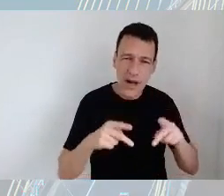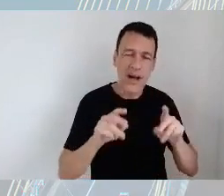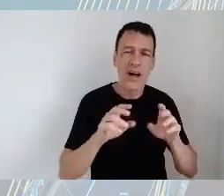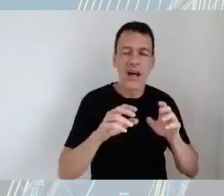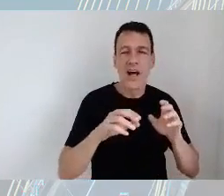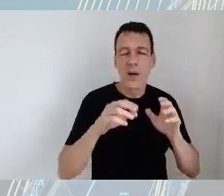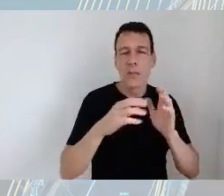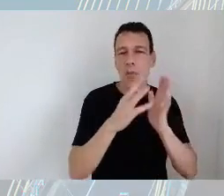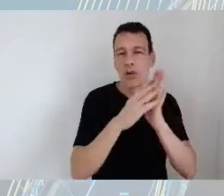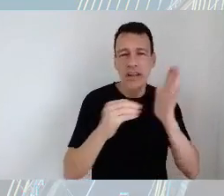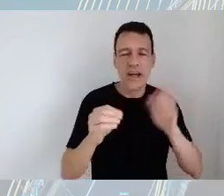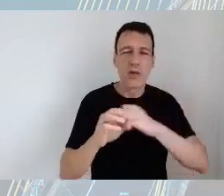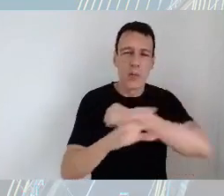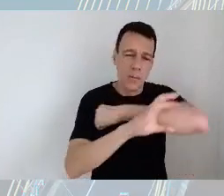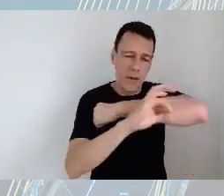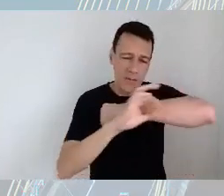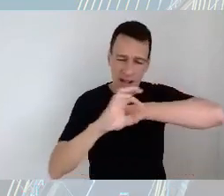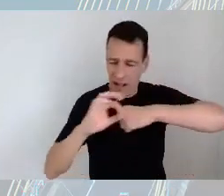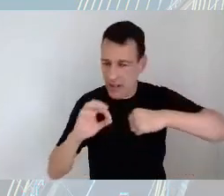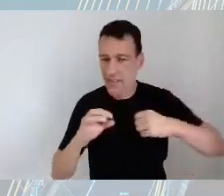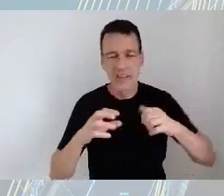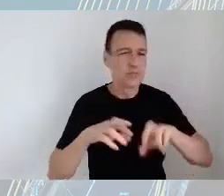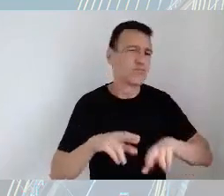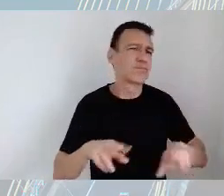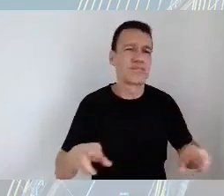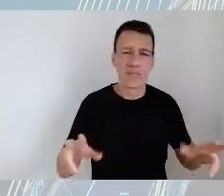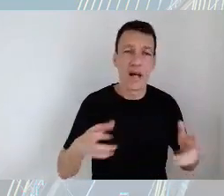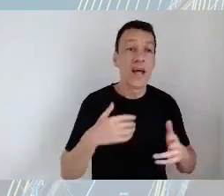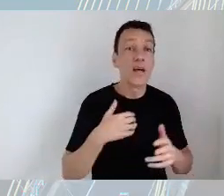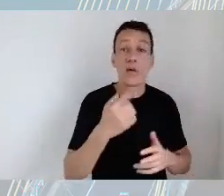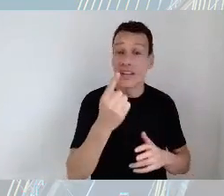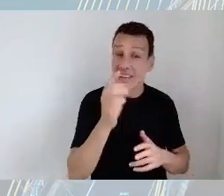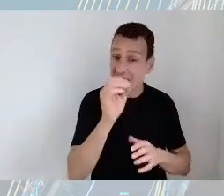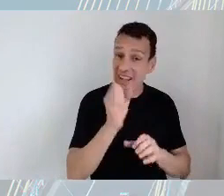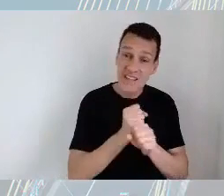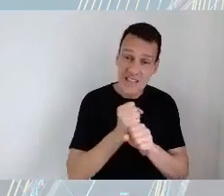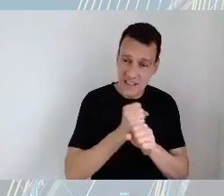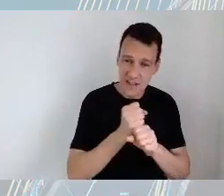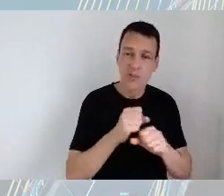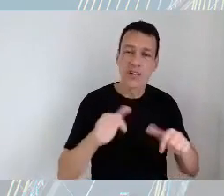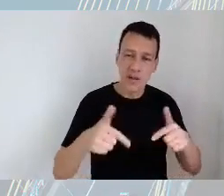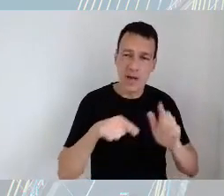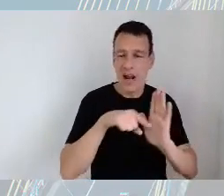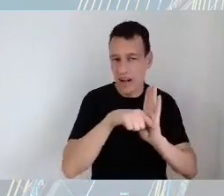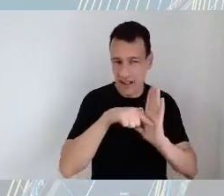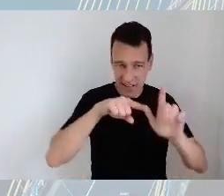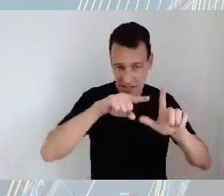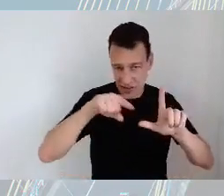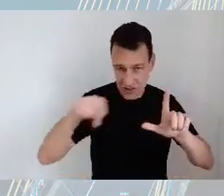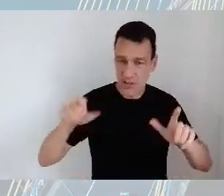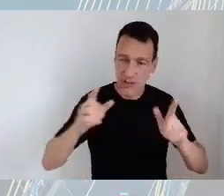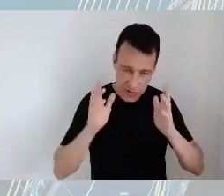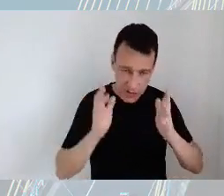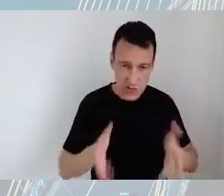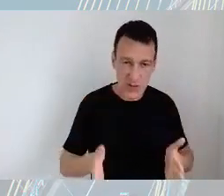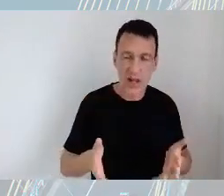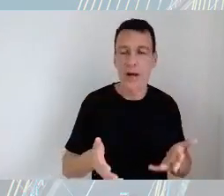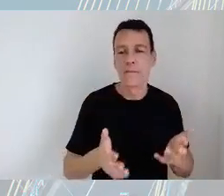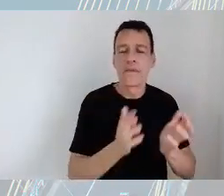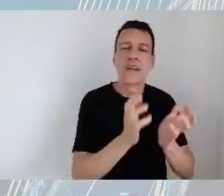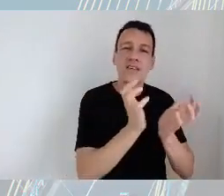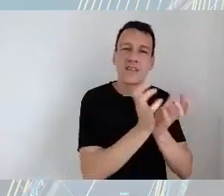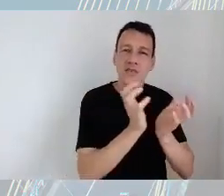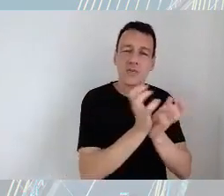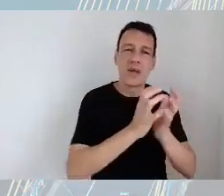E eu tenho mais aí de 10 anos de experiência hoje em Analytics, estruturando times de Data Analytics, né? Nos mais diversos